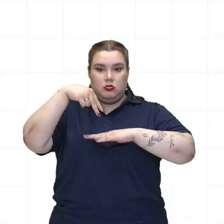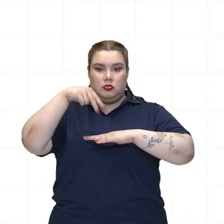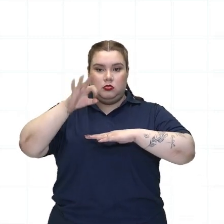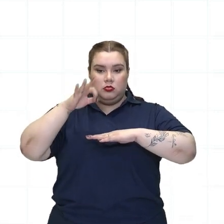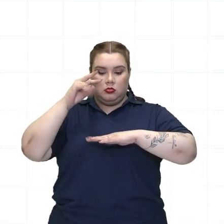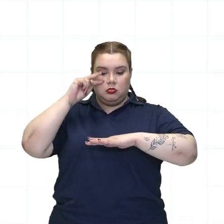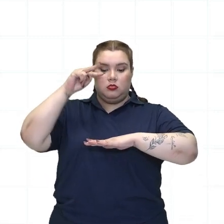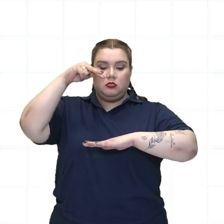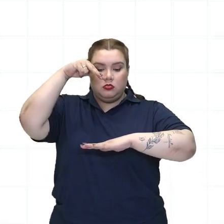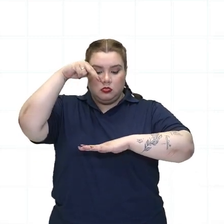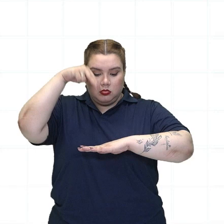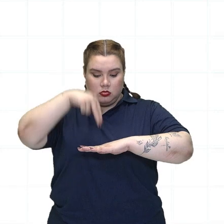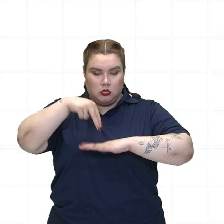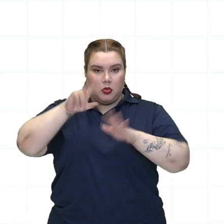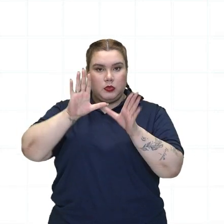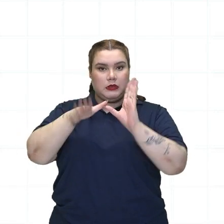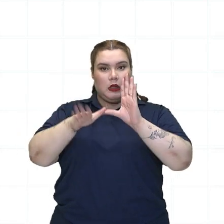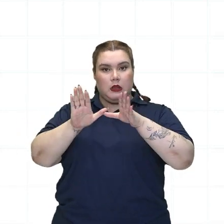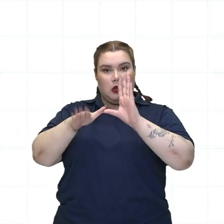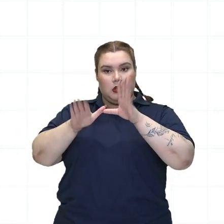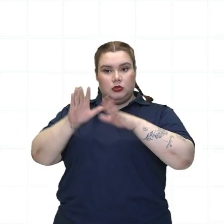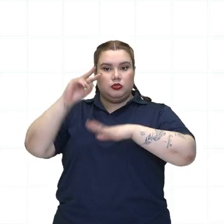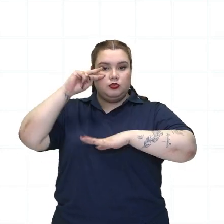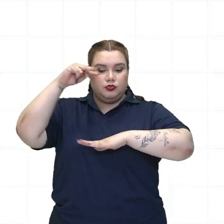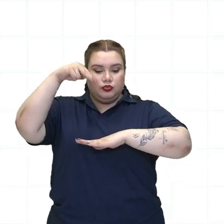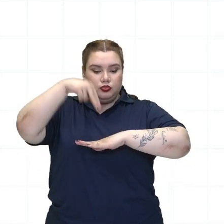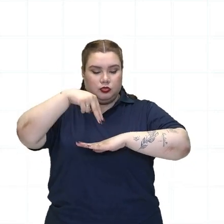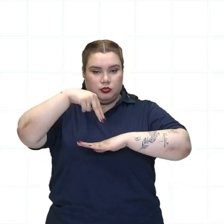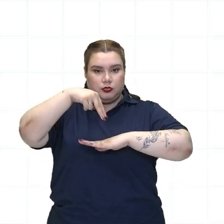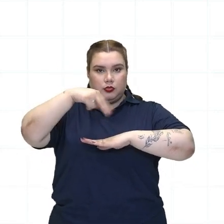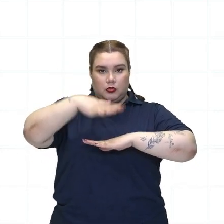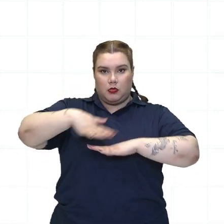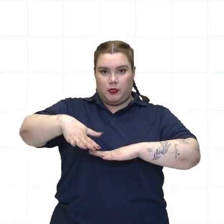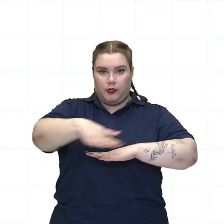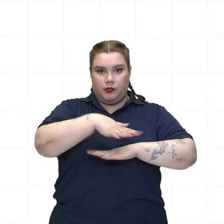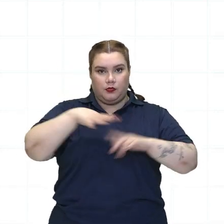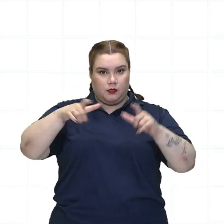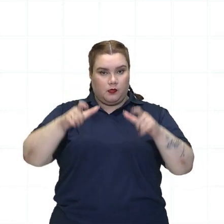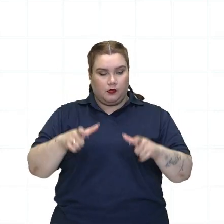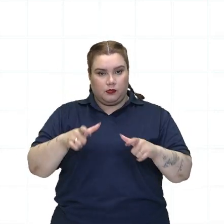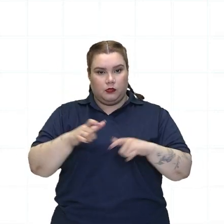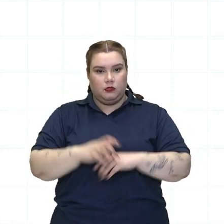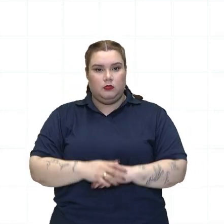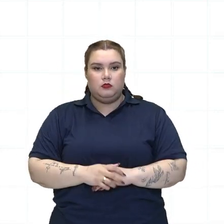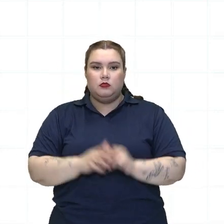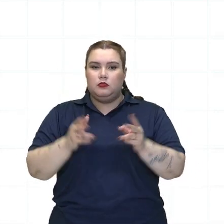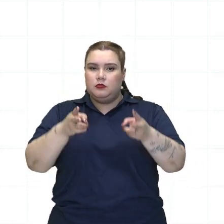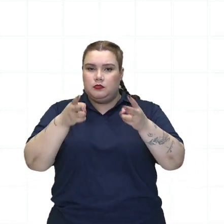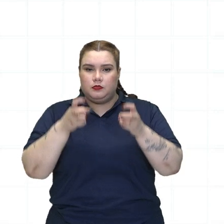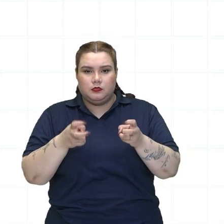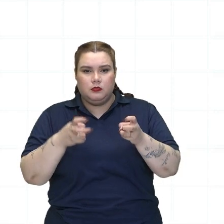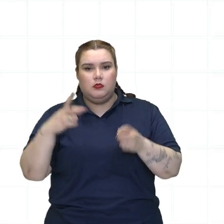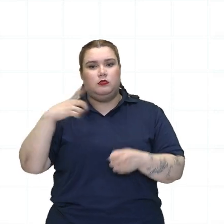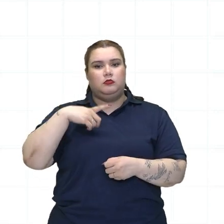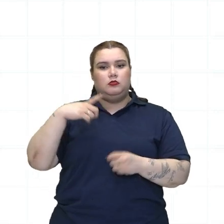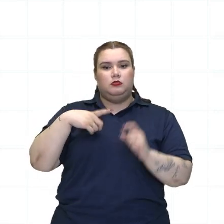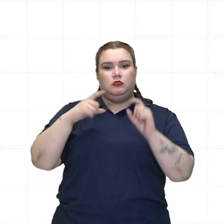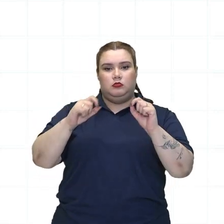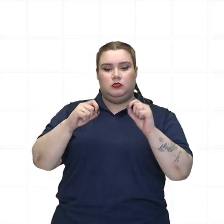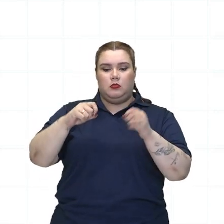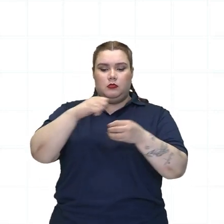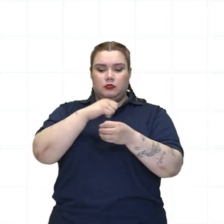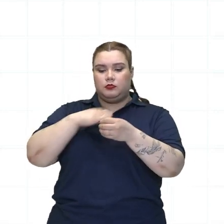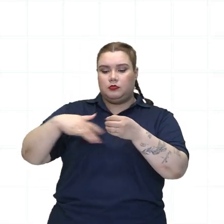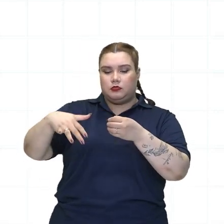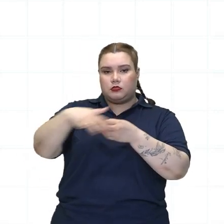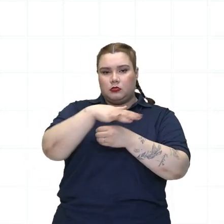né? Vista de um satélite, tá bom? Então você consegue reconhecer aí no entorno, né?